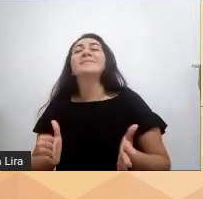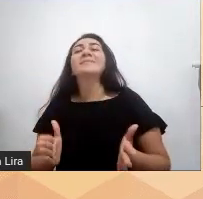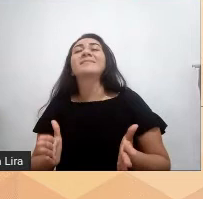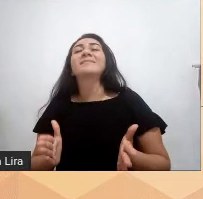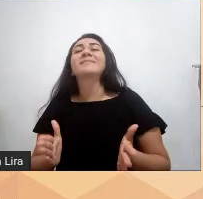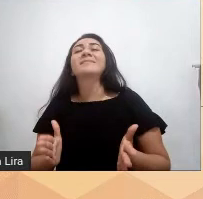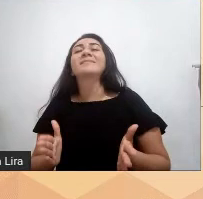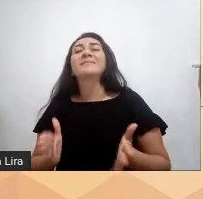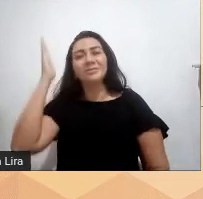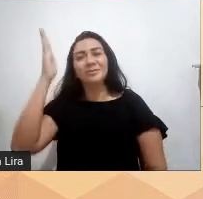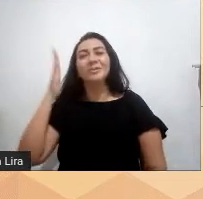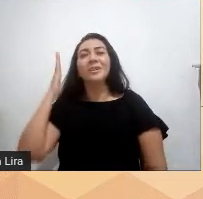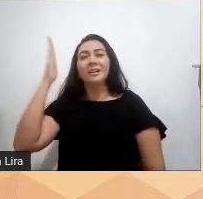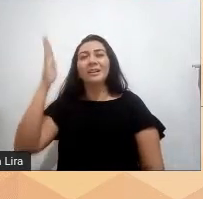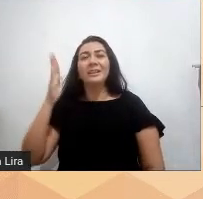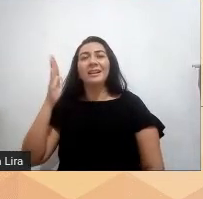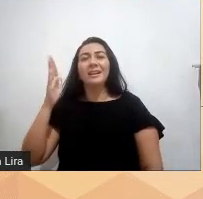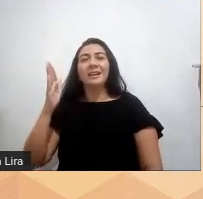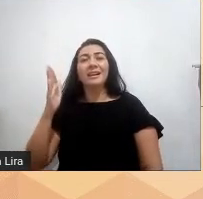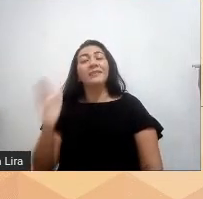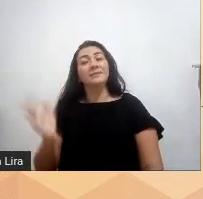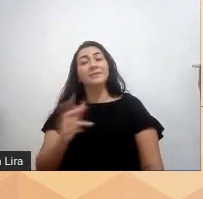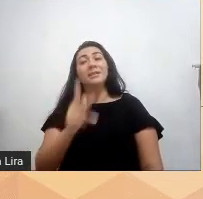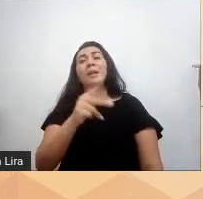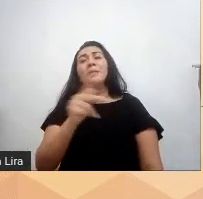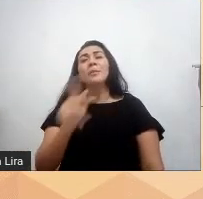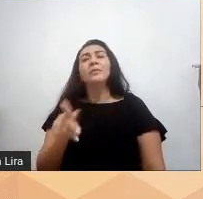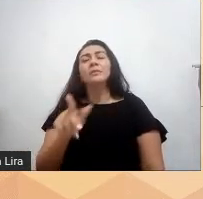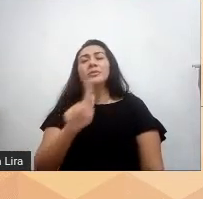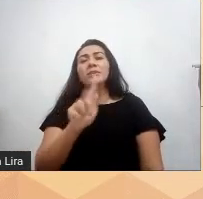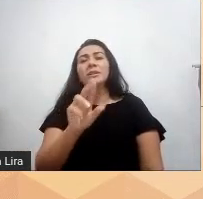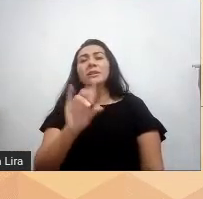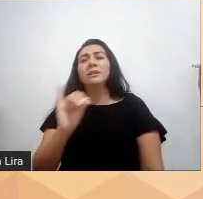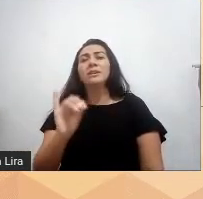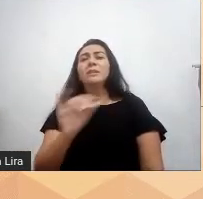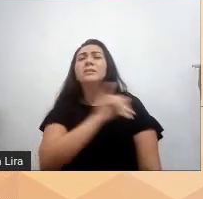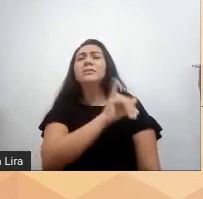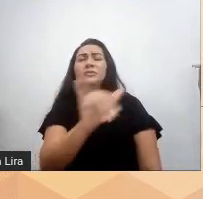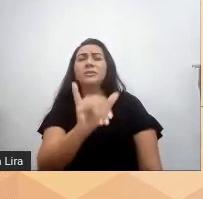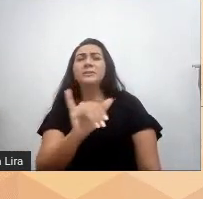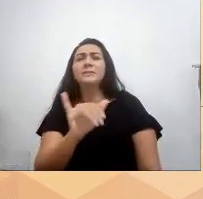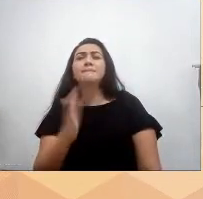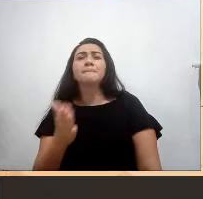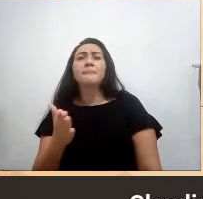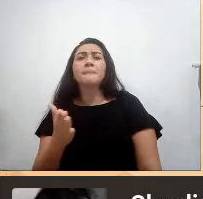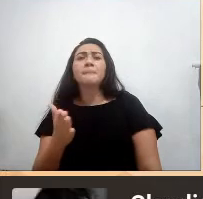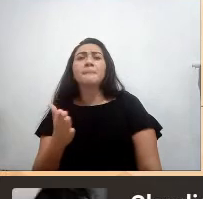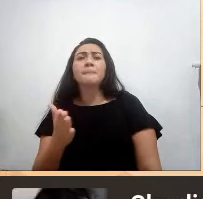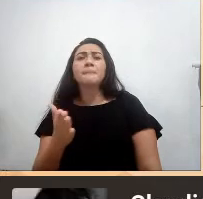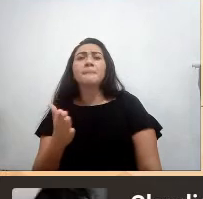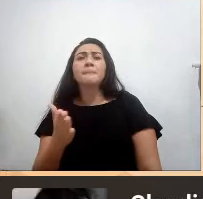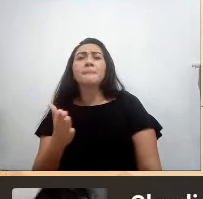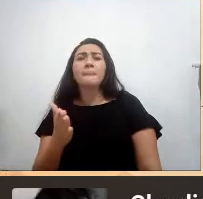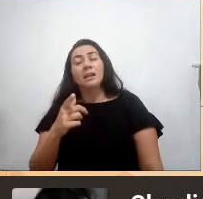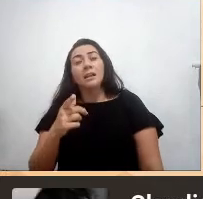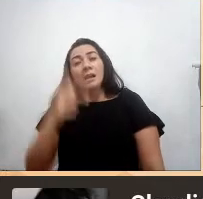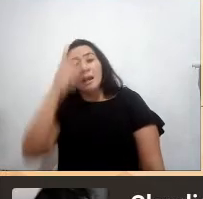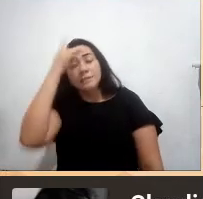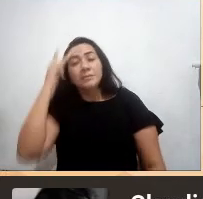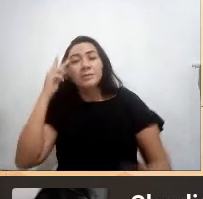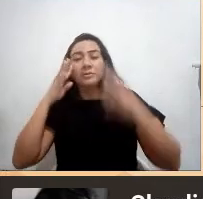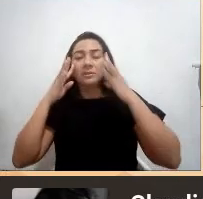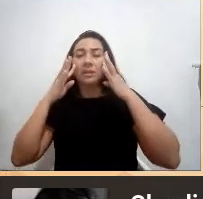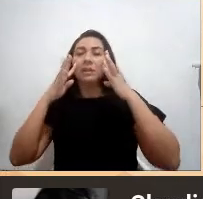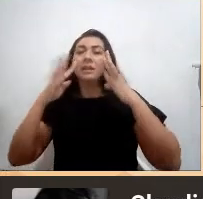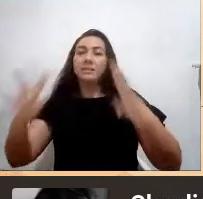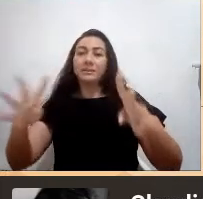como a professora Guilhermina comentou, quem quiser fazer pergunta, ela vai anotando, depois ela vai me repassar ao final, porque como eu não